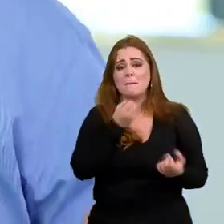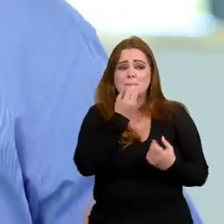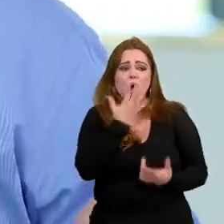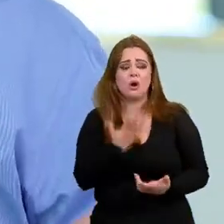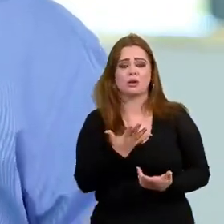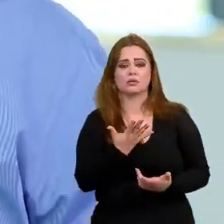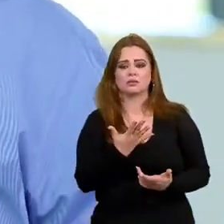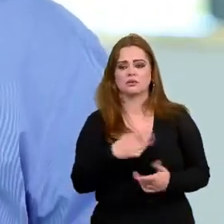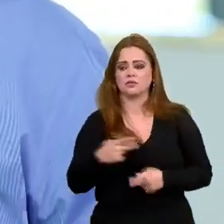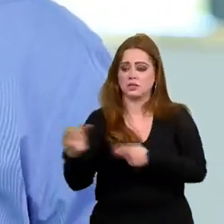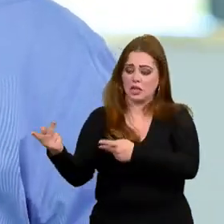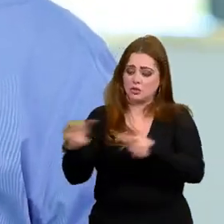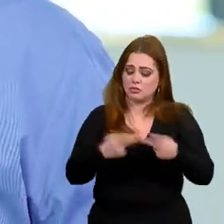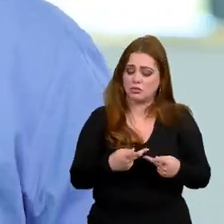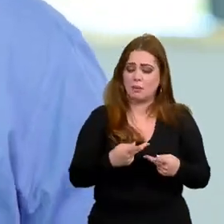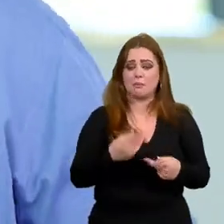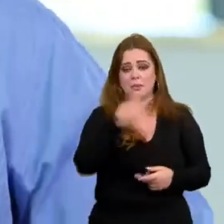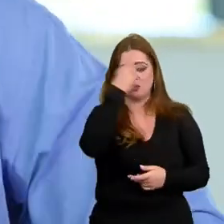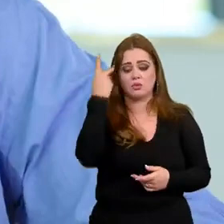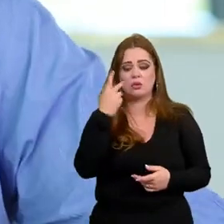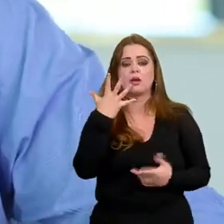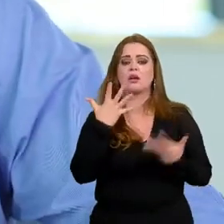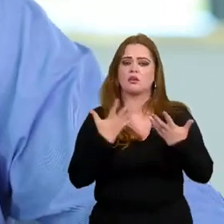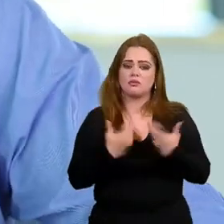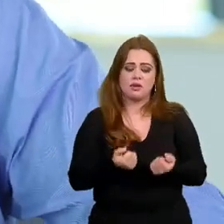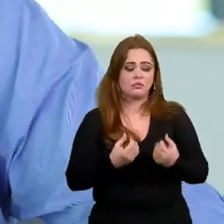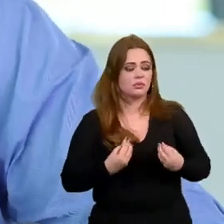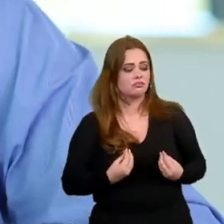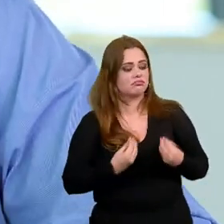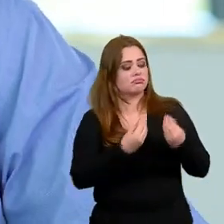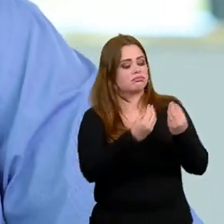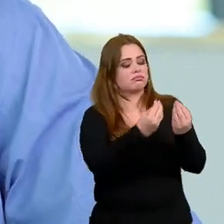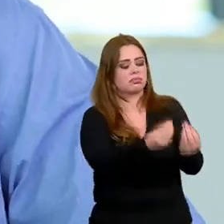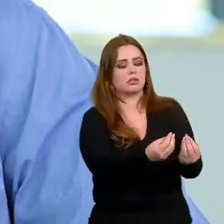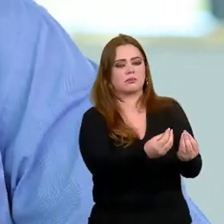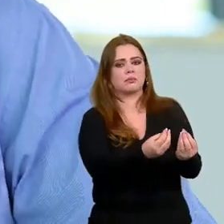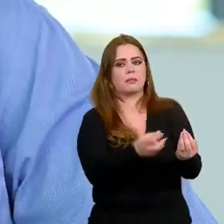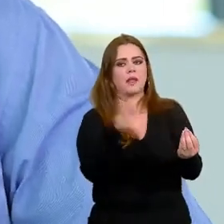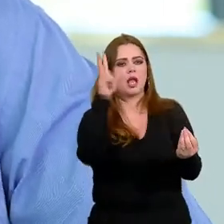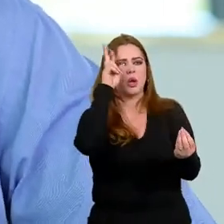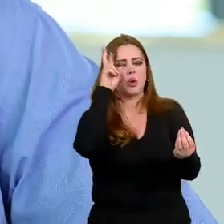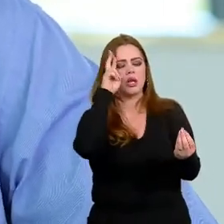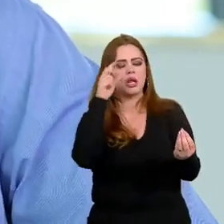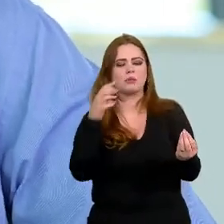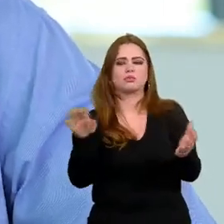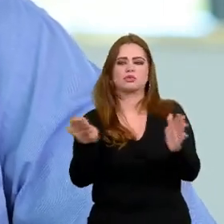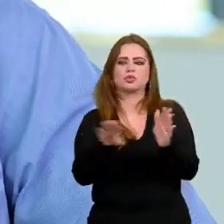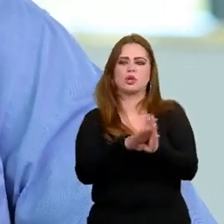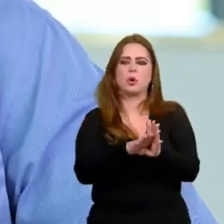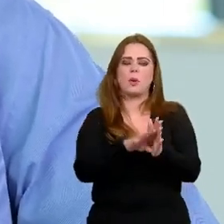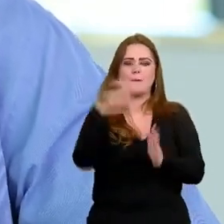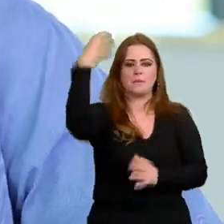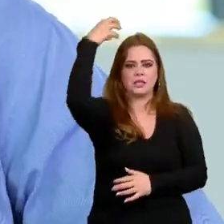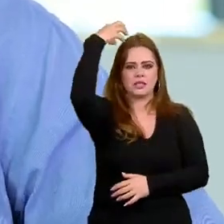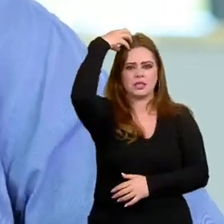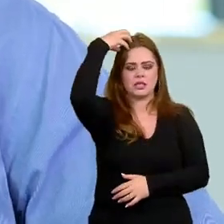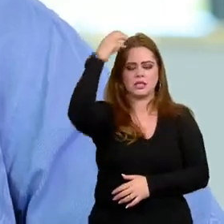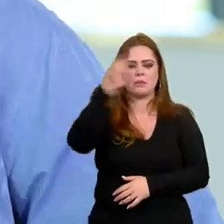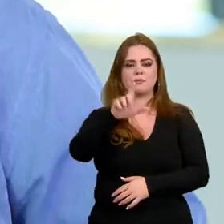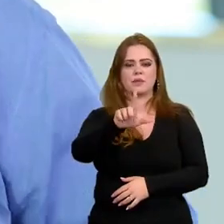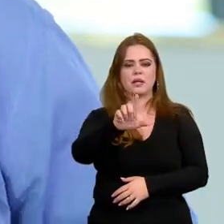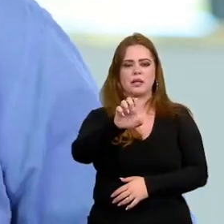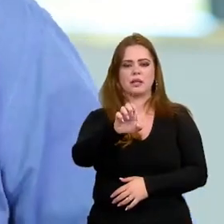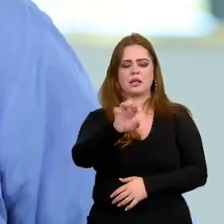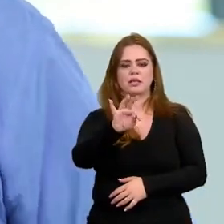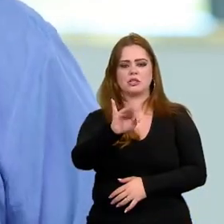aqui, vamos oferecer. Uhum. Eu lembro que quando veio a princesa Letícia com o príncipe das Astúrias, na época ele era